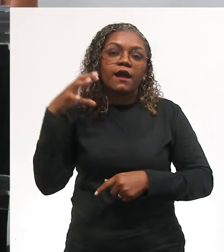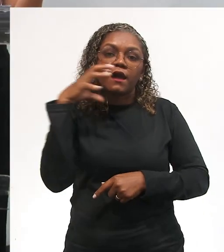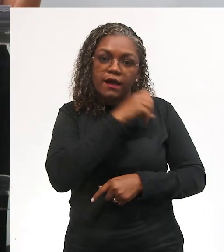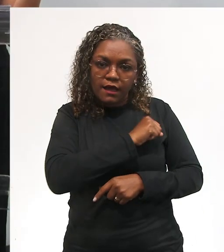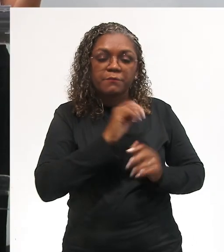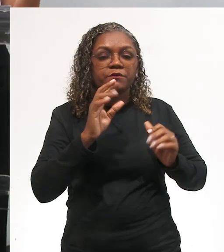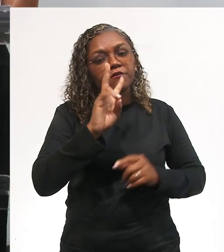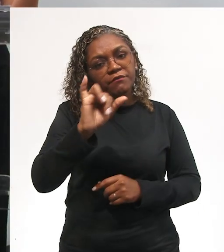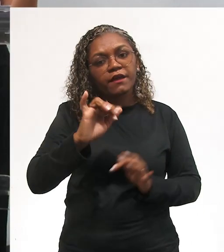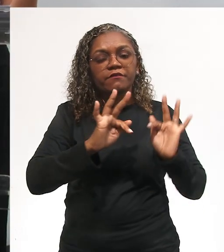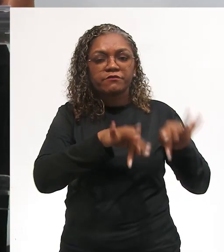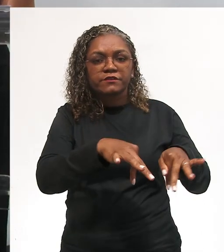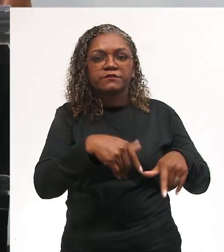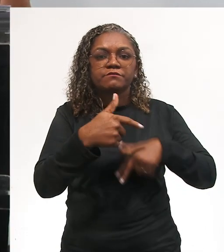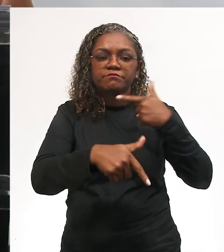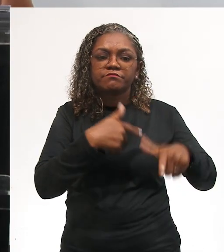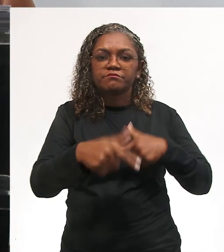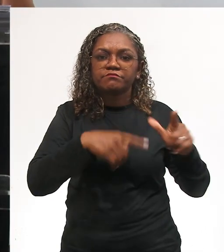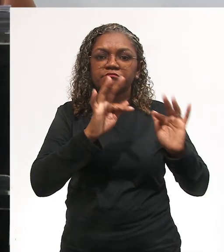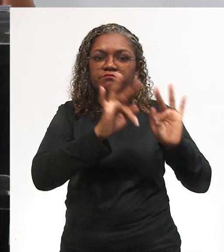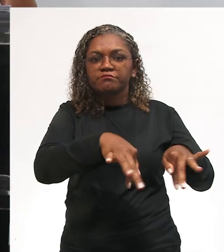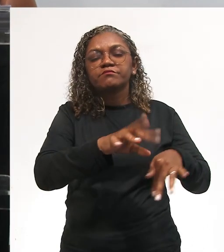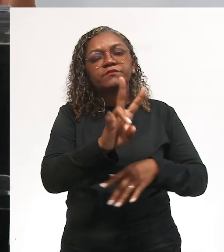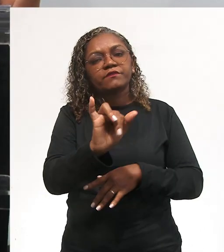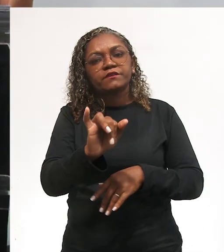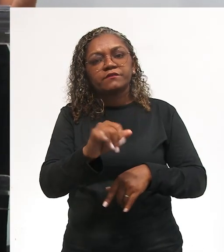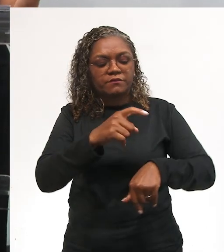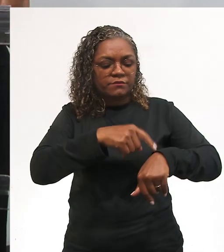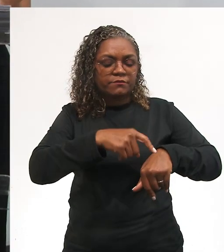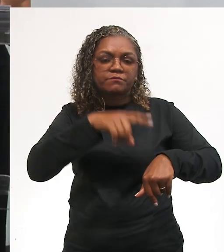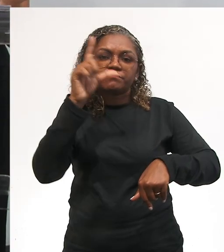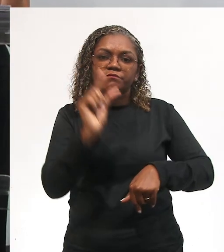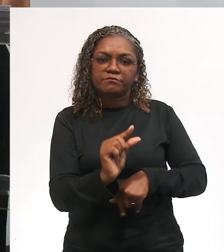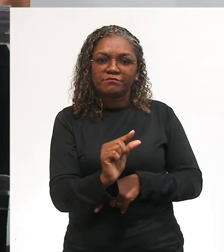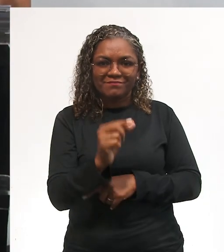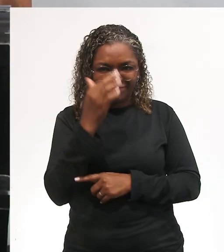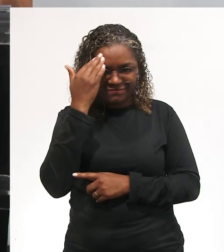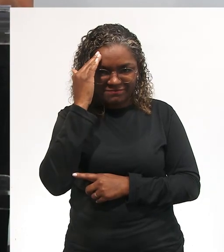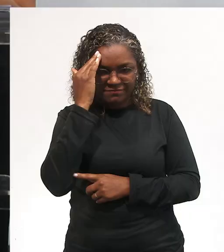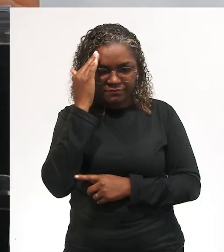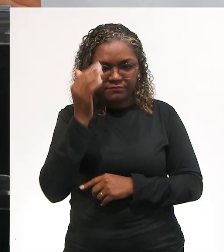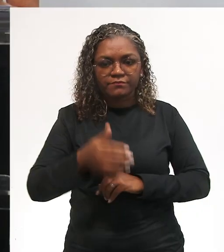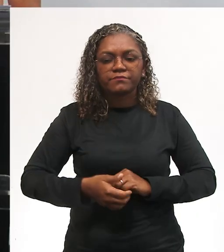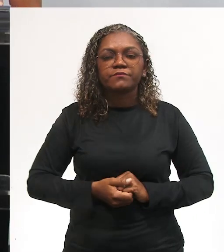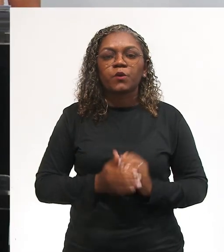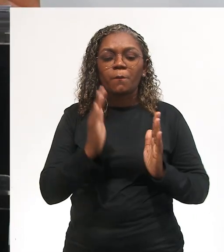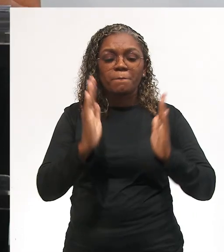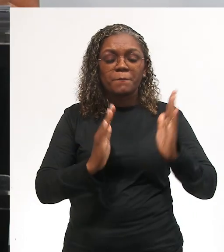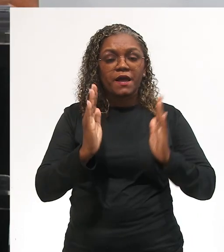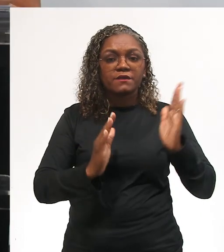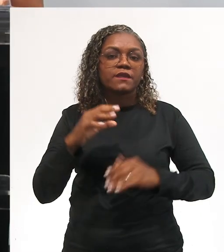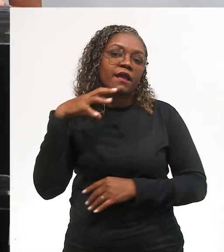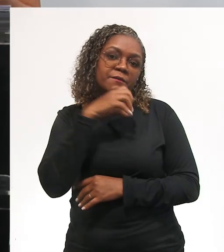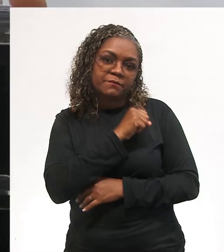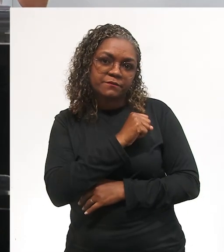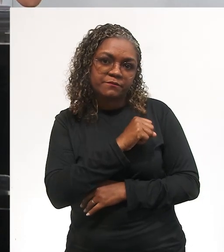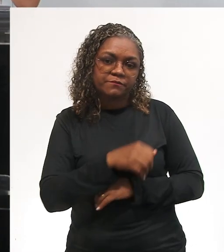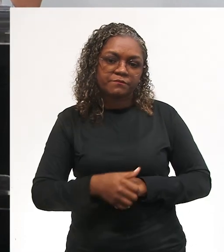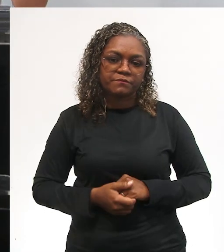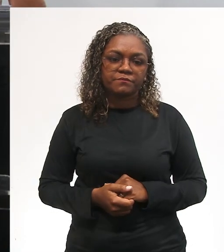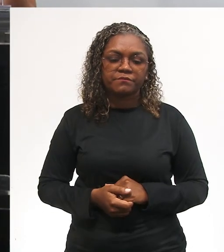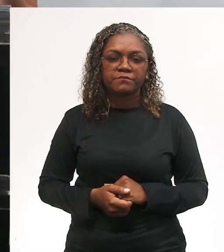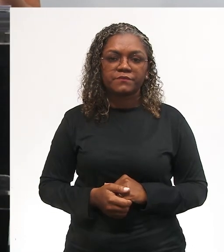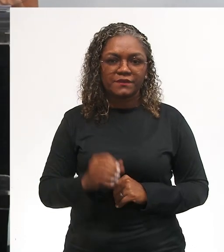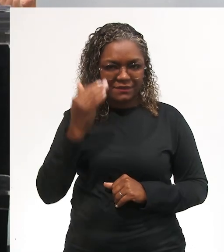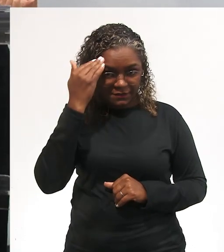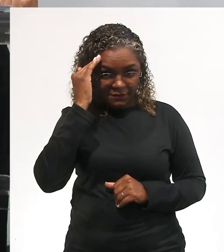mais rápido eles vão terminar o serviço. Menor o tempo de serviço, ok? Então, à medida que uma